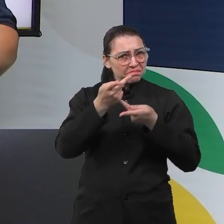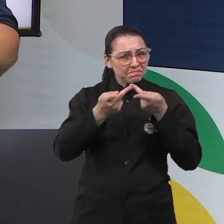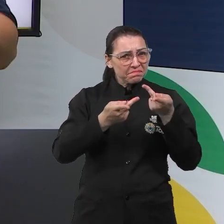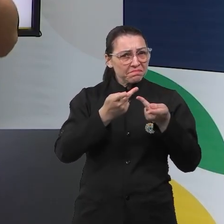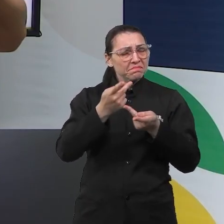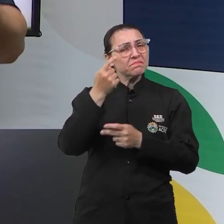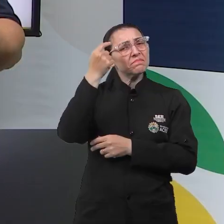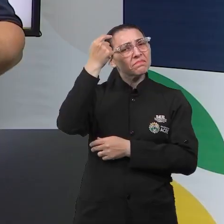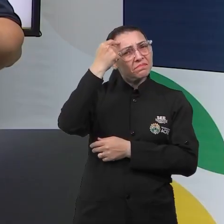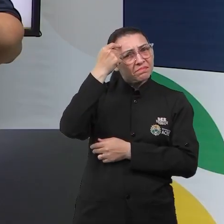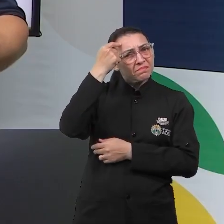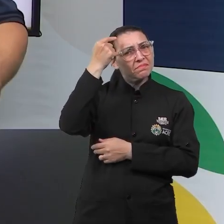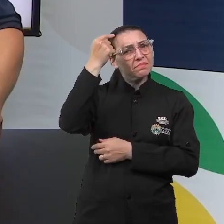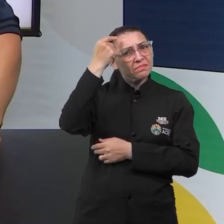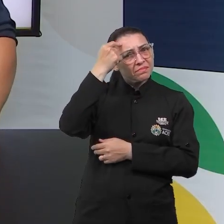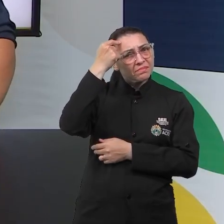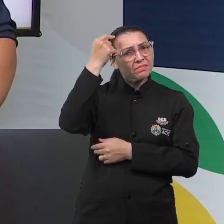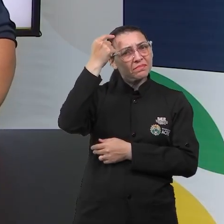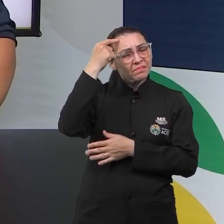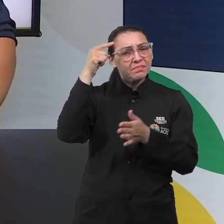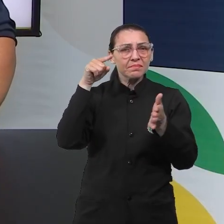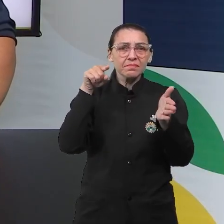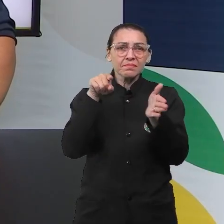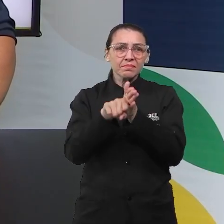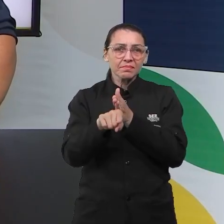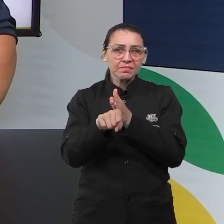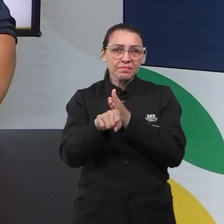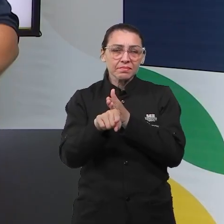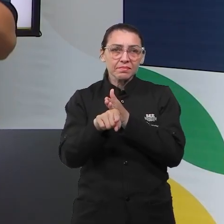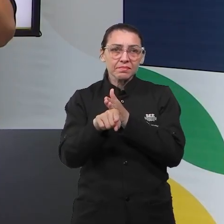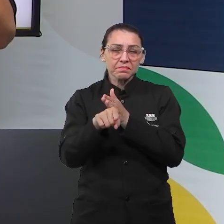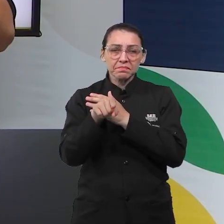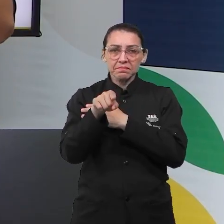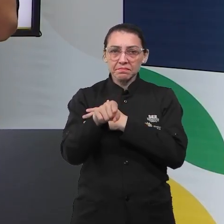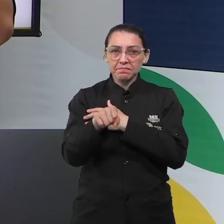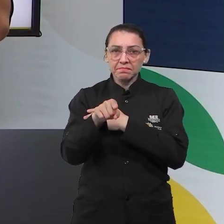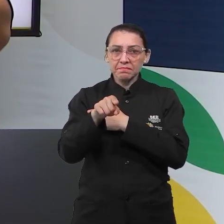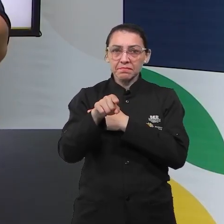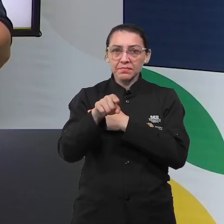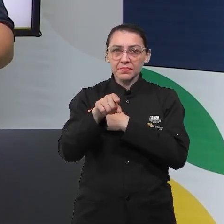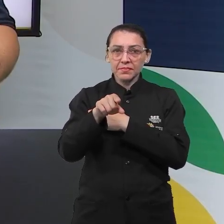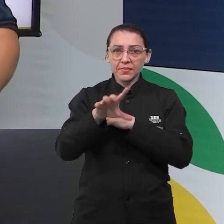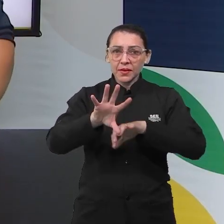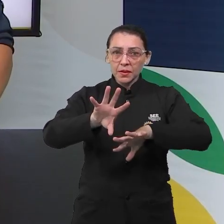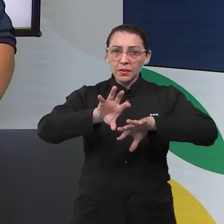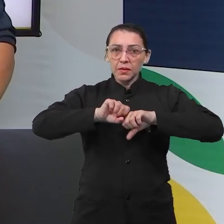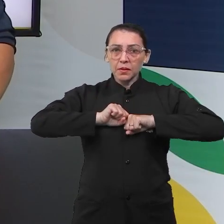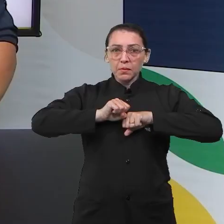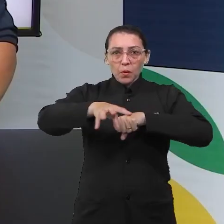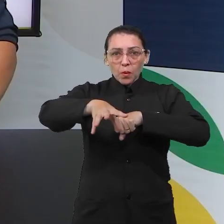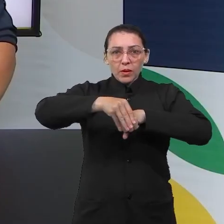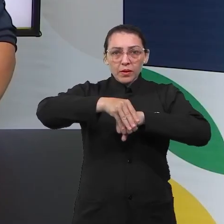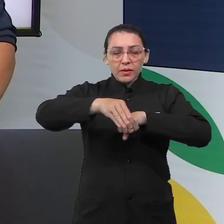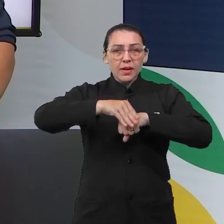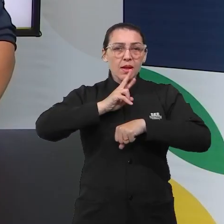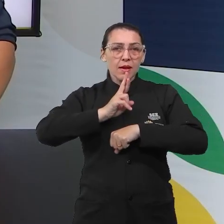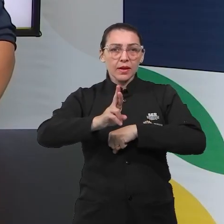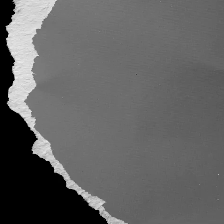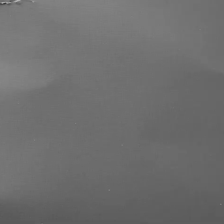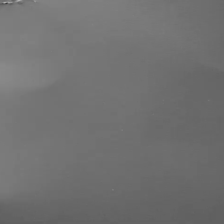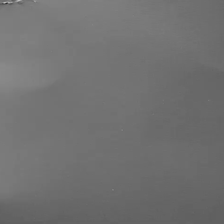alta, reflita, pense sobre as questões. Tá? Você vai absorve-se muito conhecimento também resolvendo